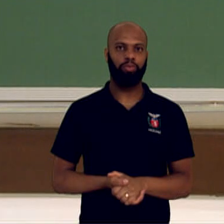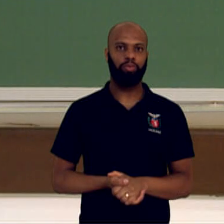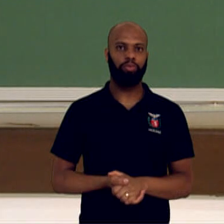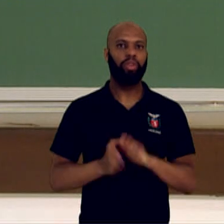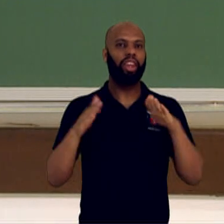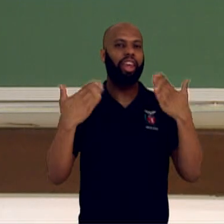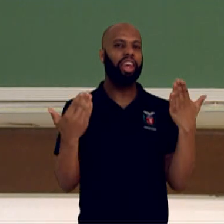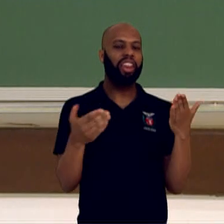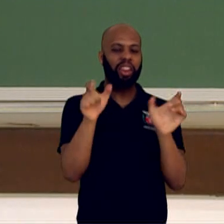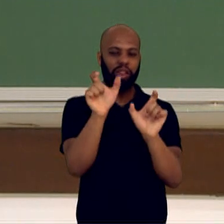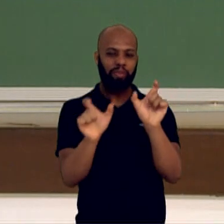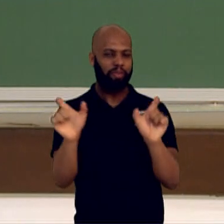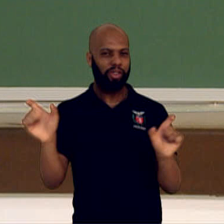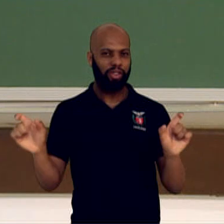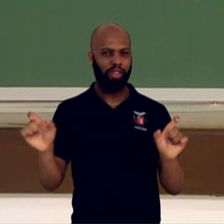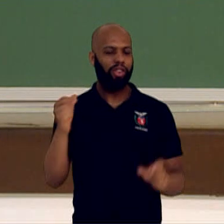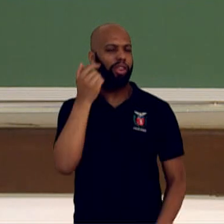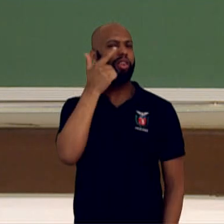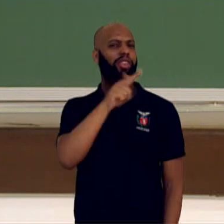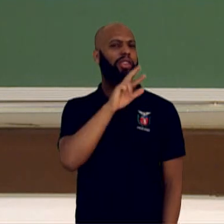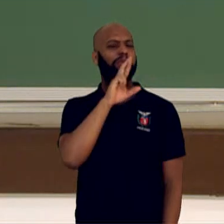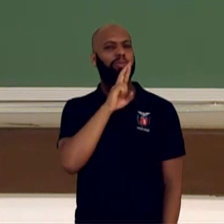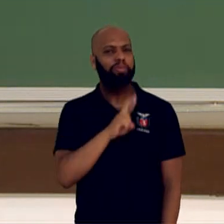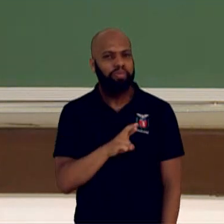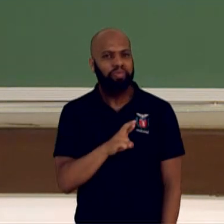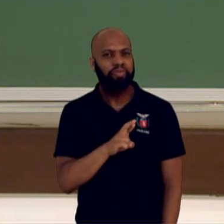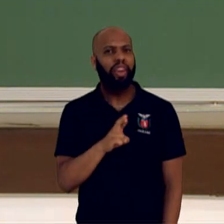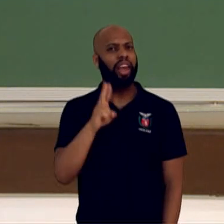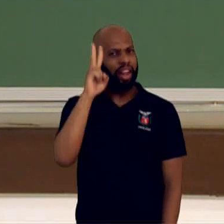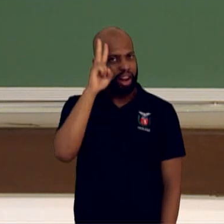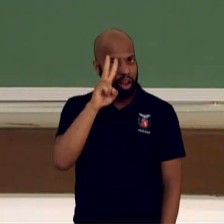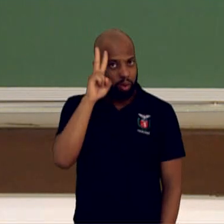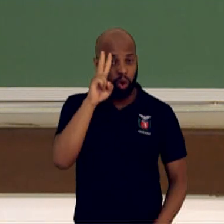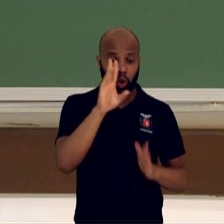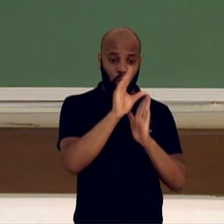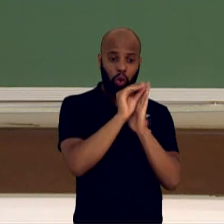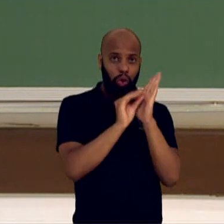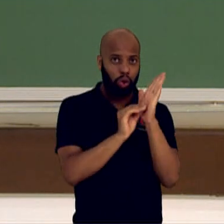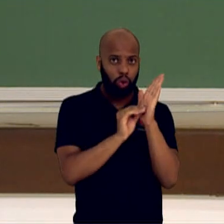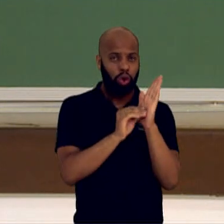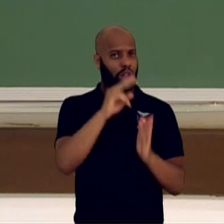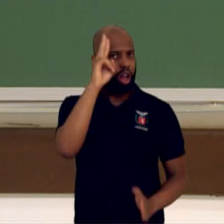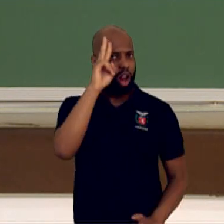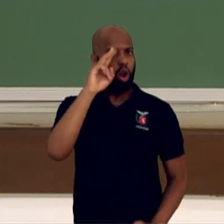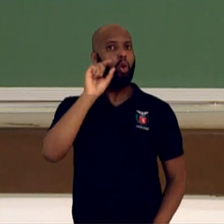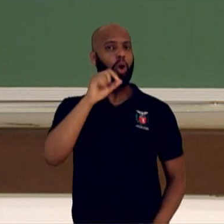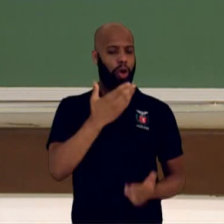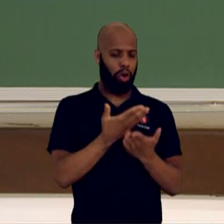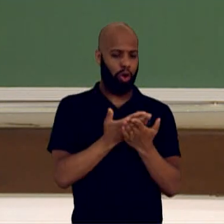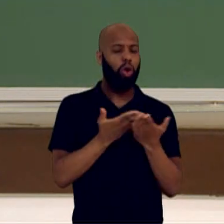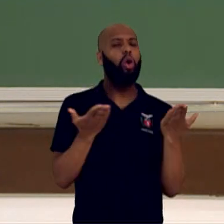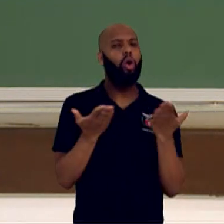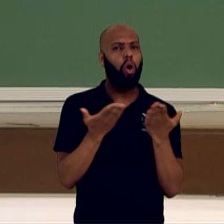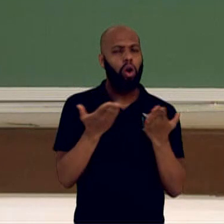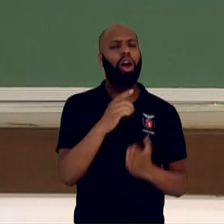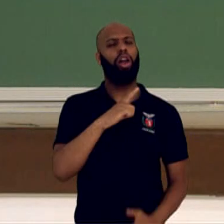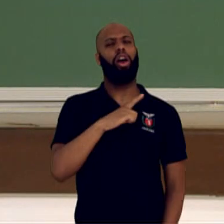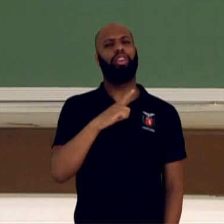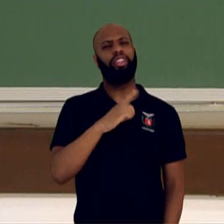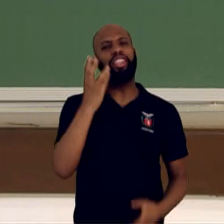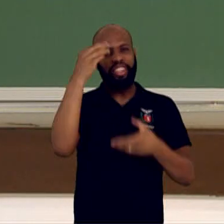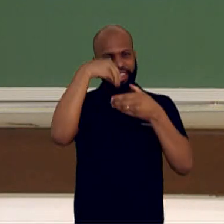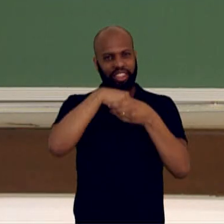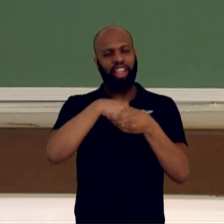E daí, pessoal? Conseguiram responder? Lembraram? Lembraram do que a gente viu? Fica fresquinho na cabeça,